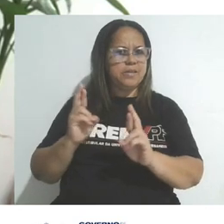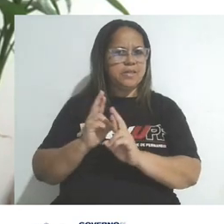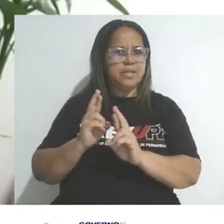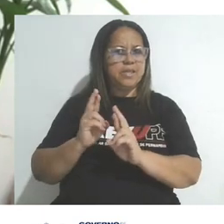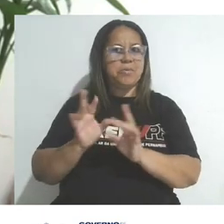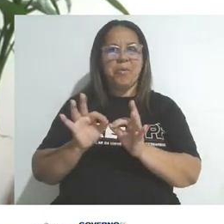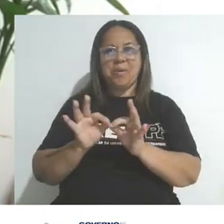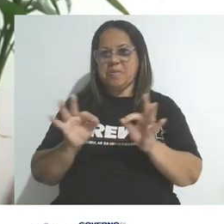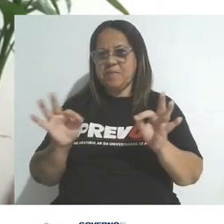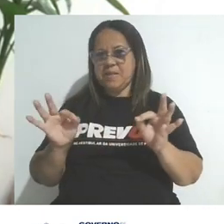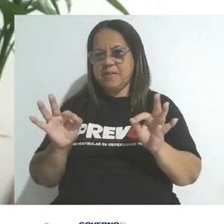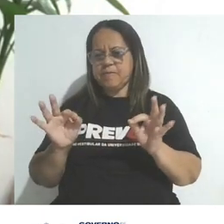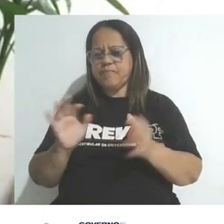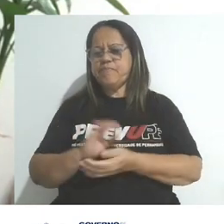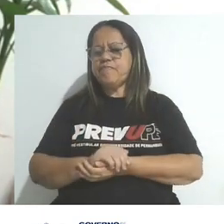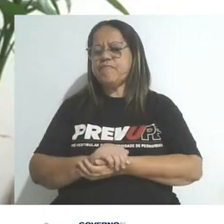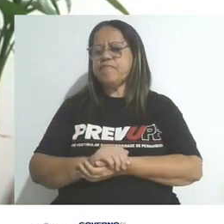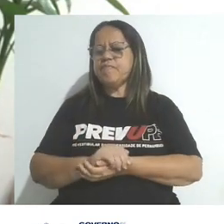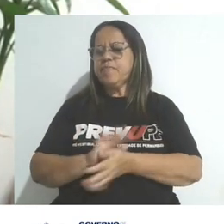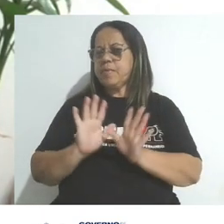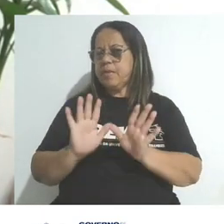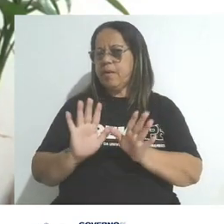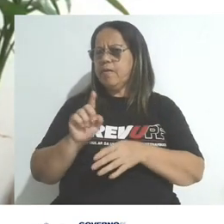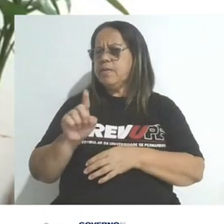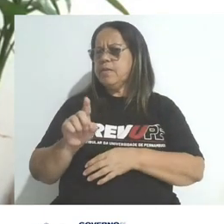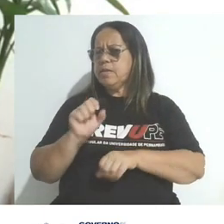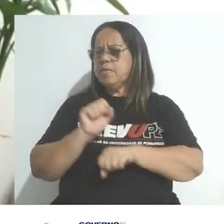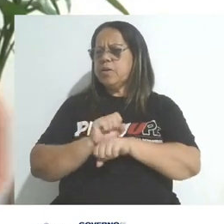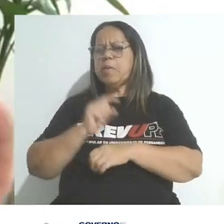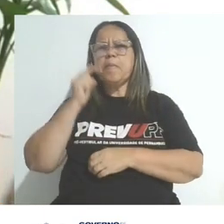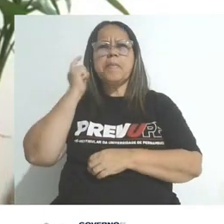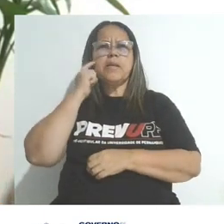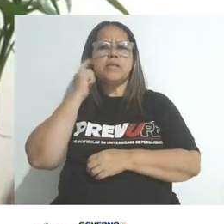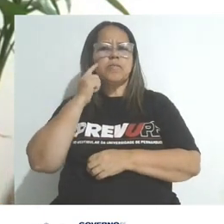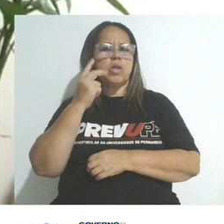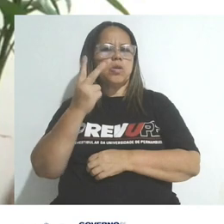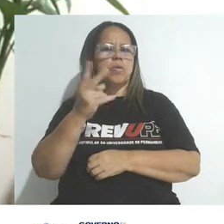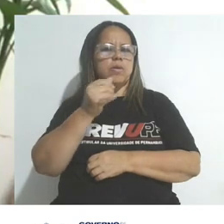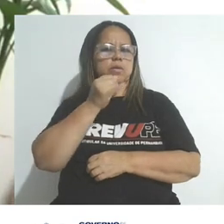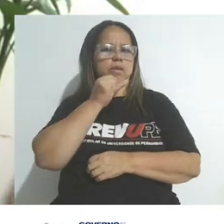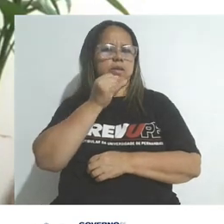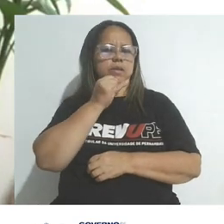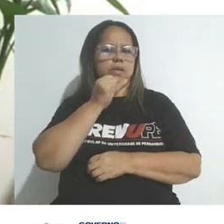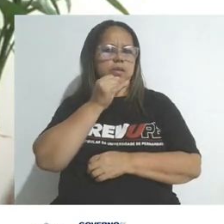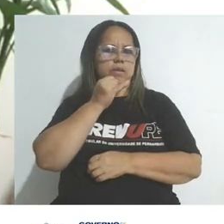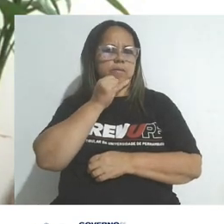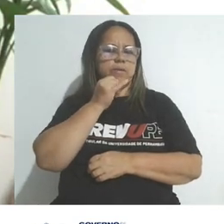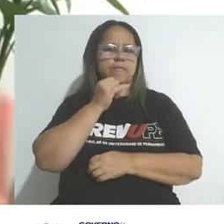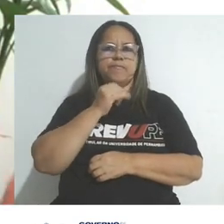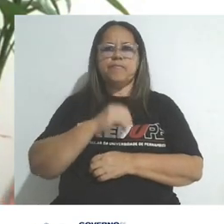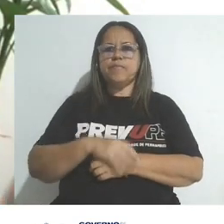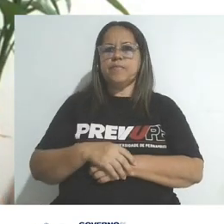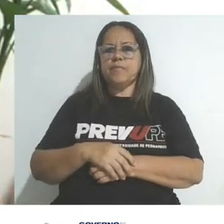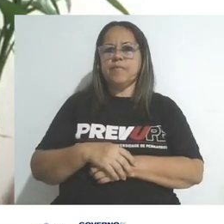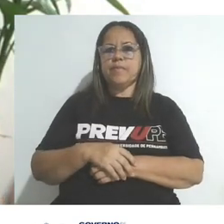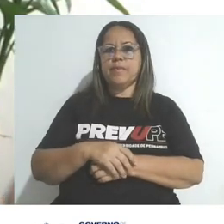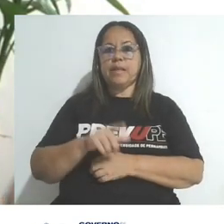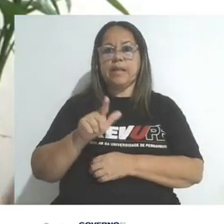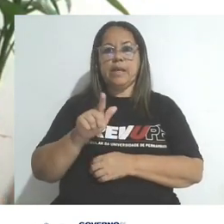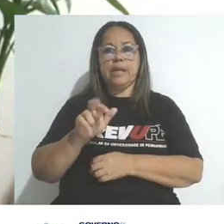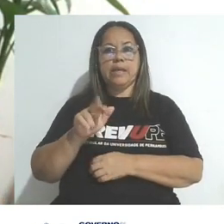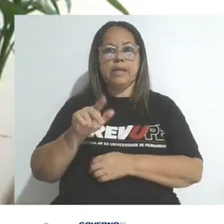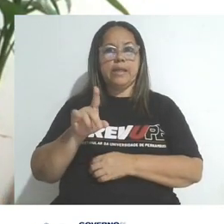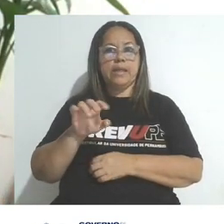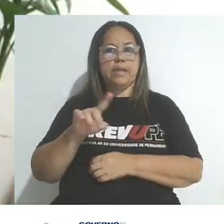respectivas medidas. Você já parou para pensar que temos dois exemplos bem práticos e clássicos, né? Por exemplo, as grandezas elas podem